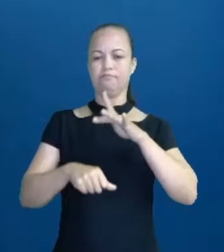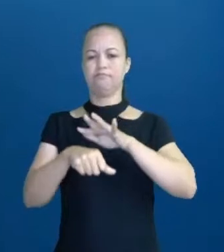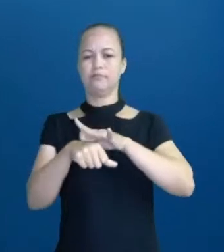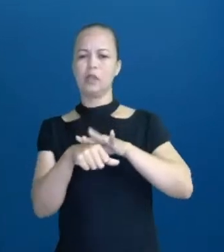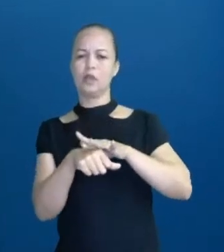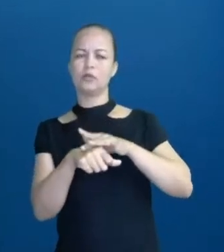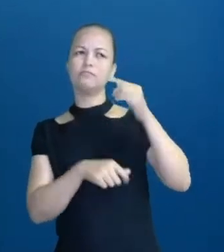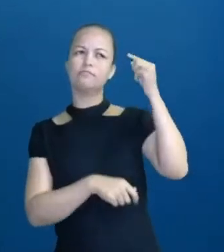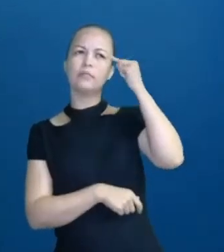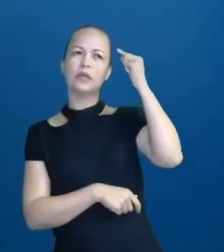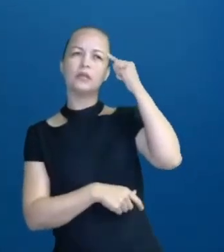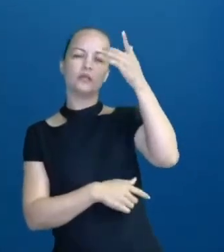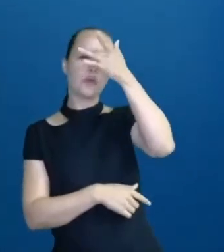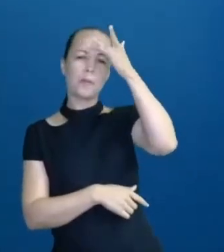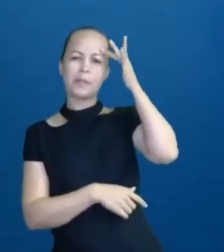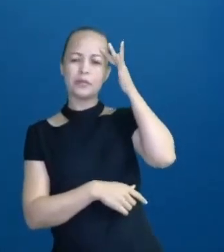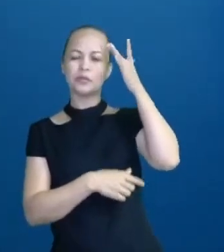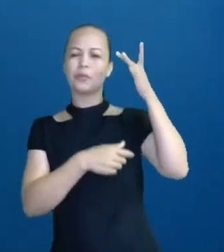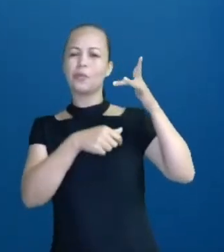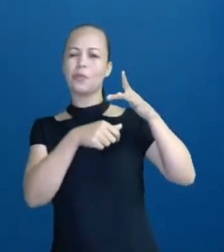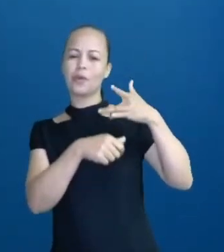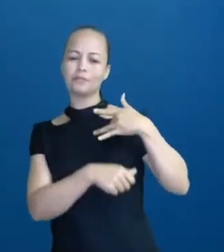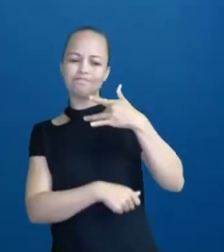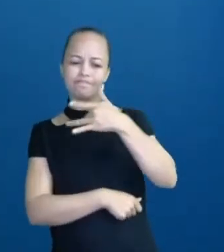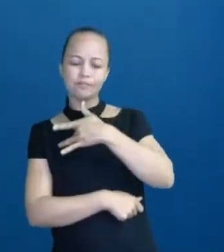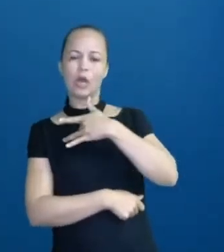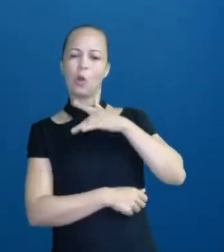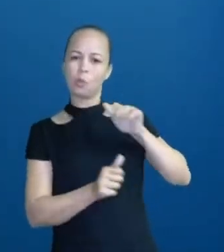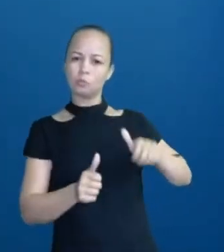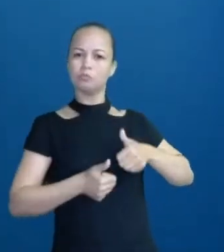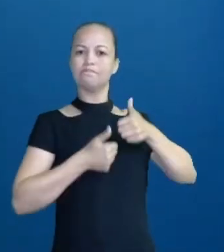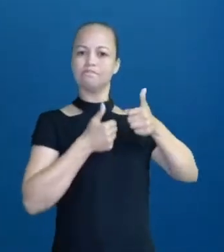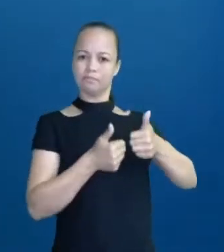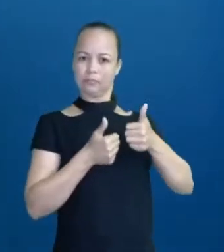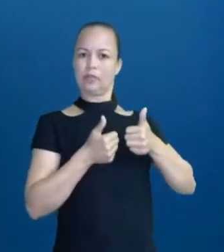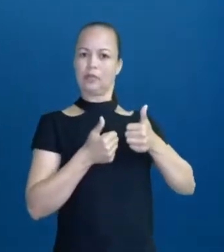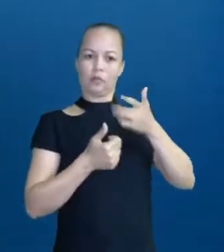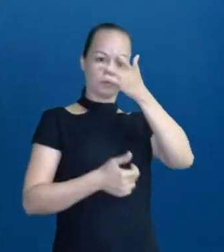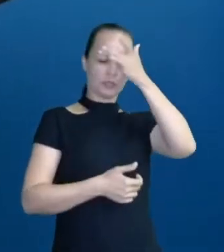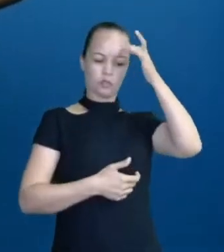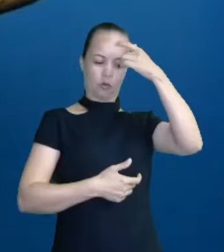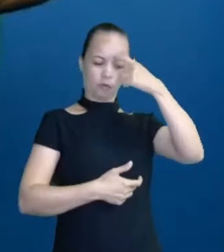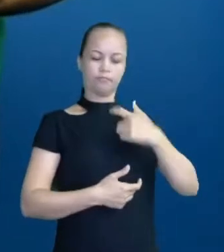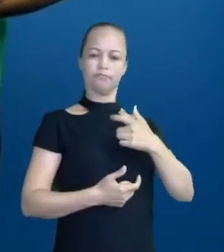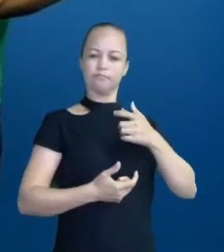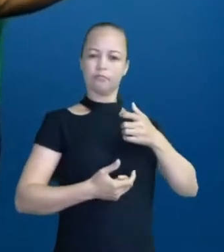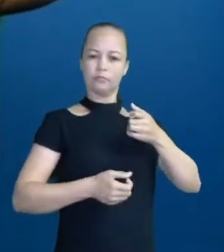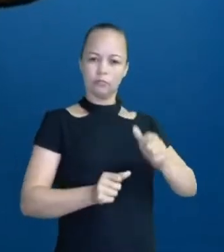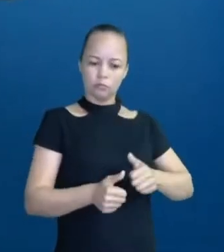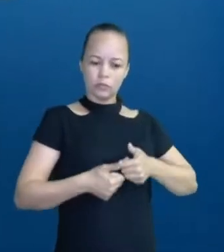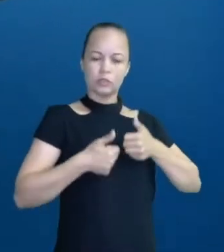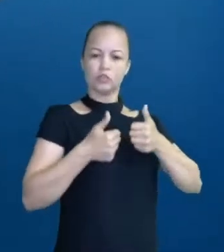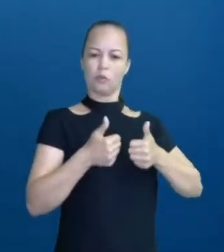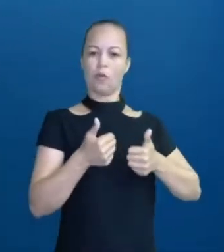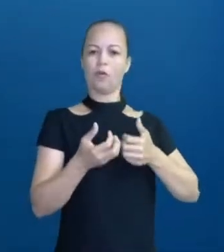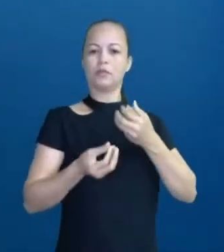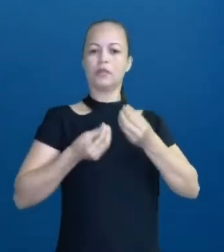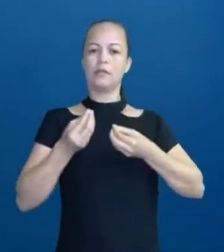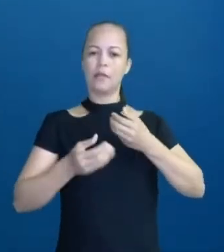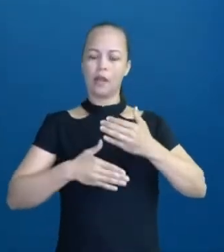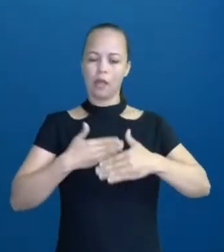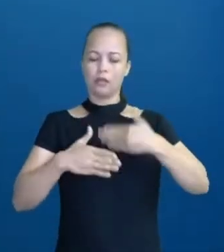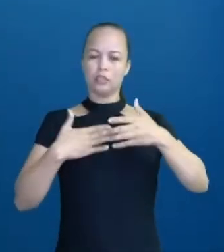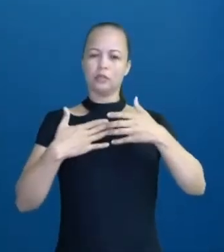pessoa saudável, uma pessoa que possui saúde, a gente imagina aquela pessoa disposta, aquela pessoa que está em plena